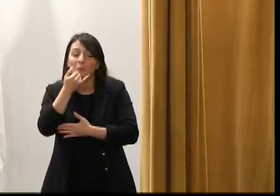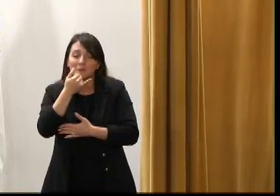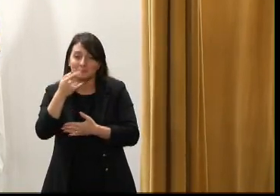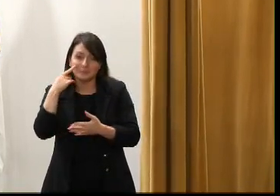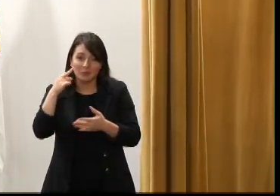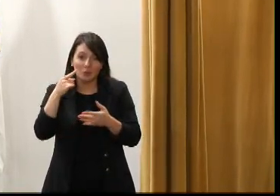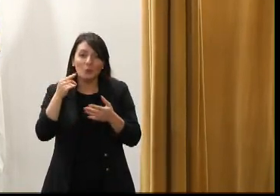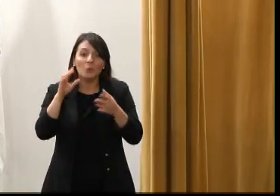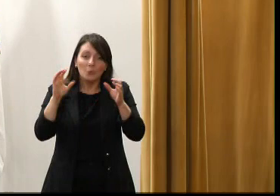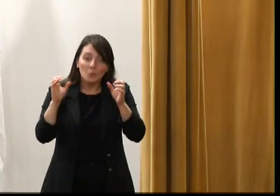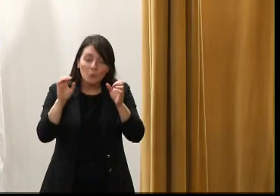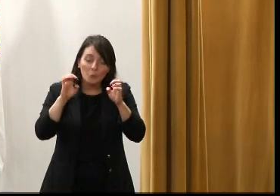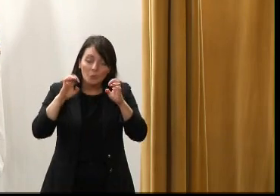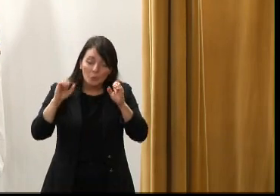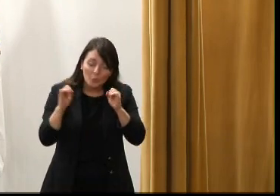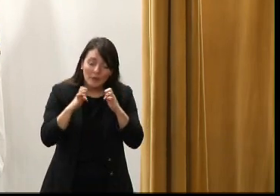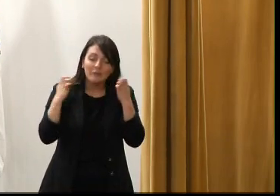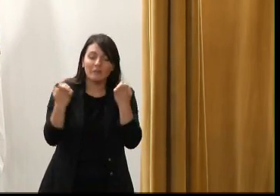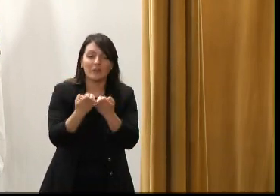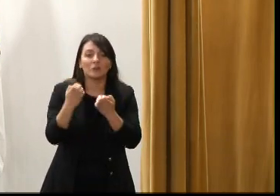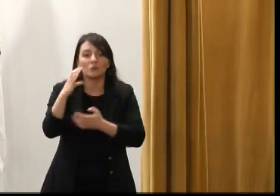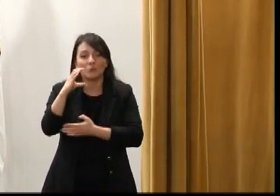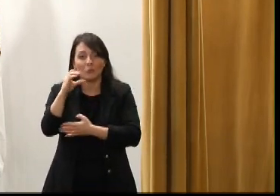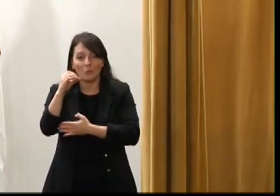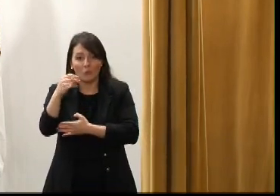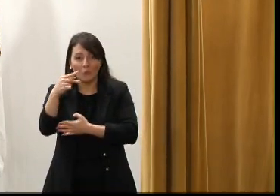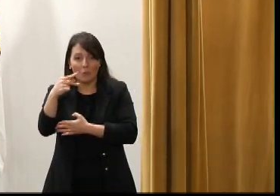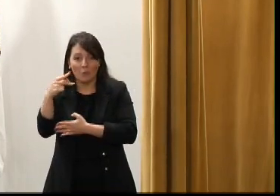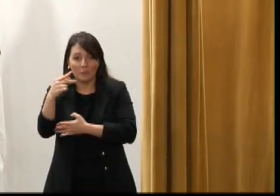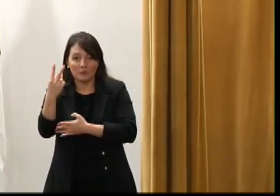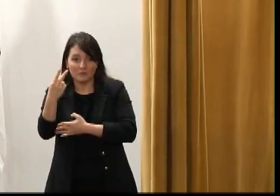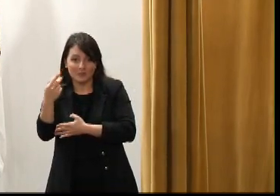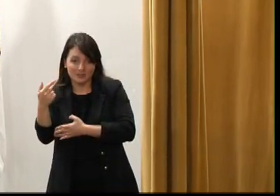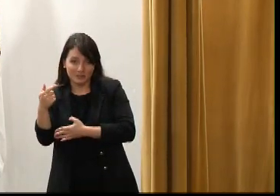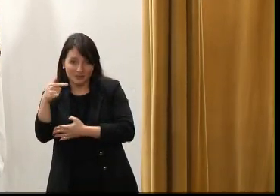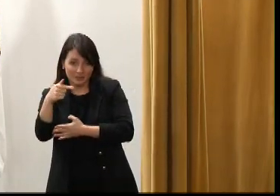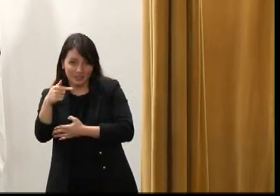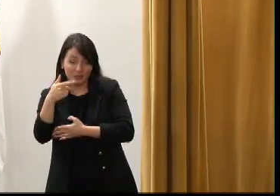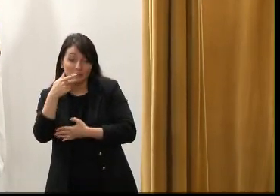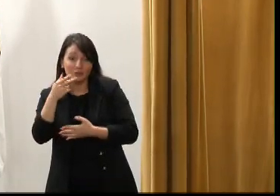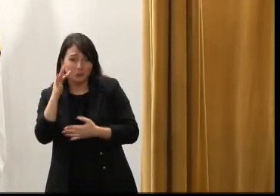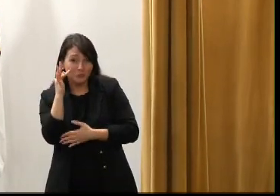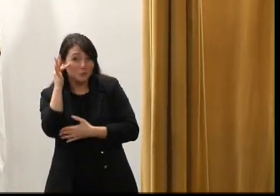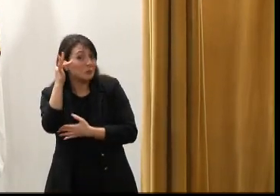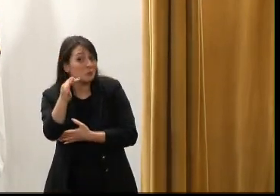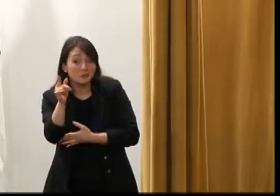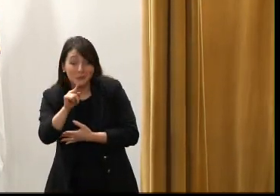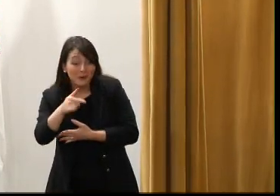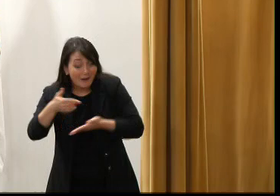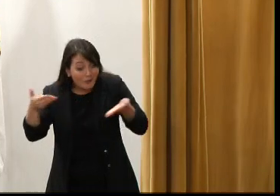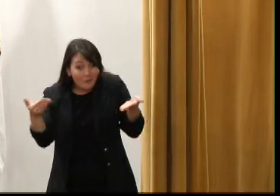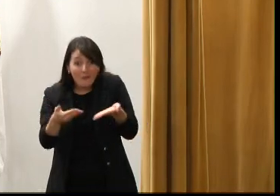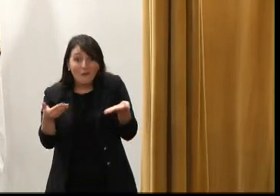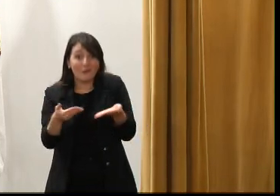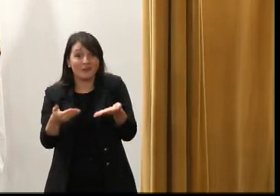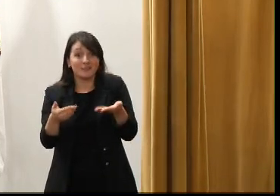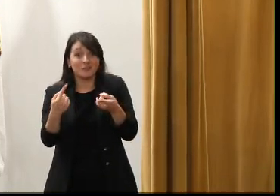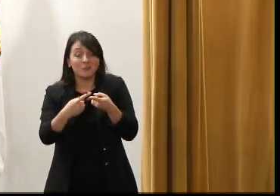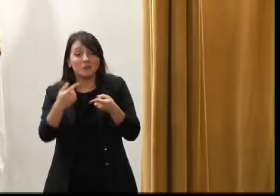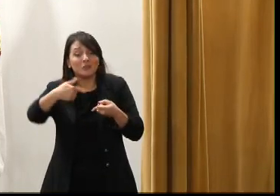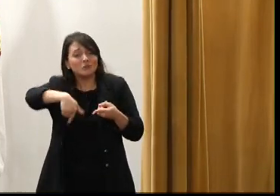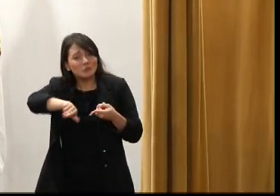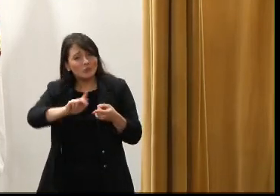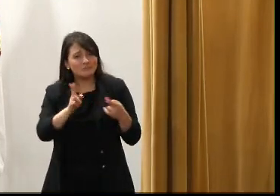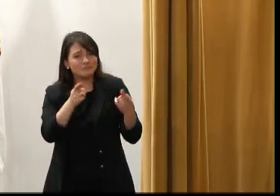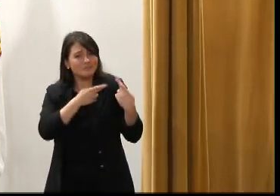de futuro, estamos falando de presente. Isso é interessante porque nos recoloca como atores,